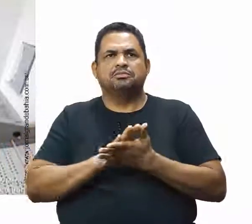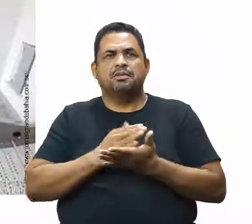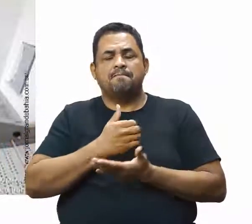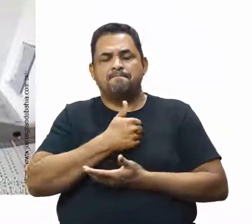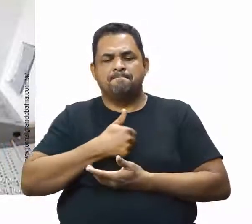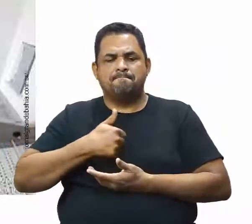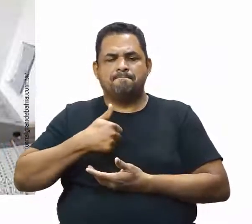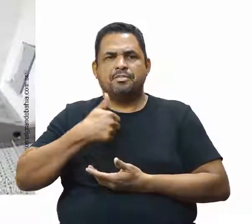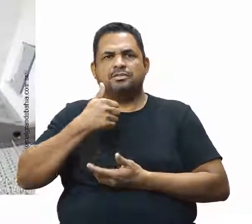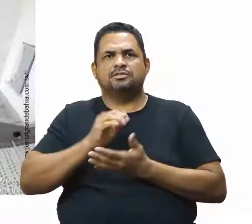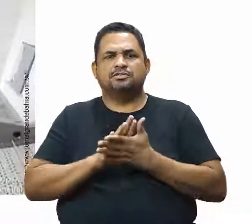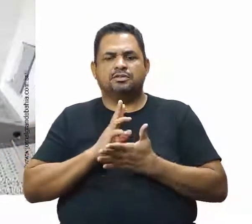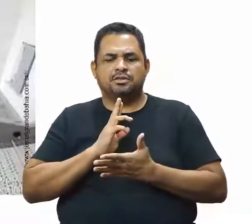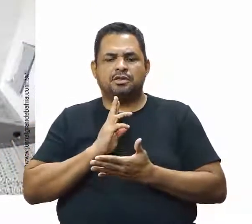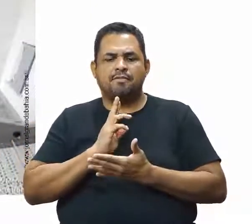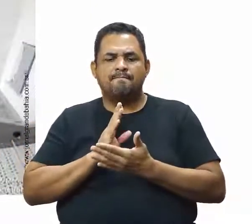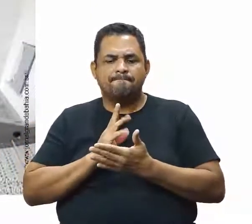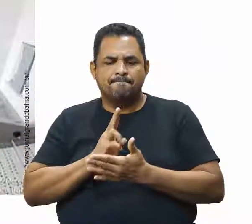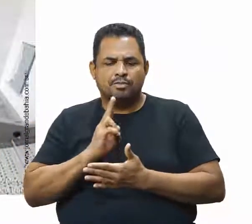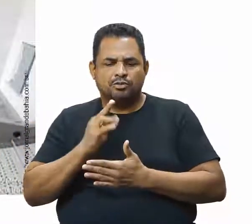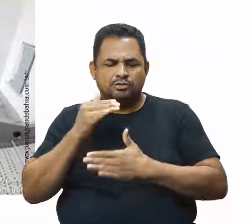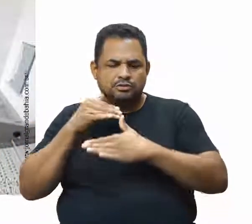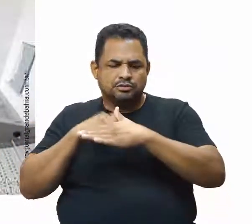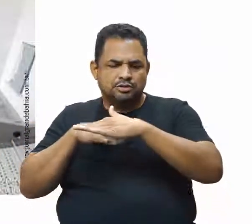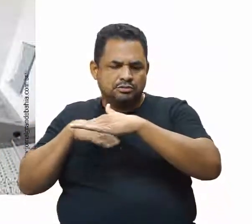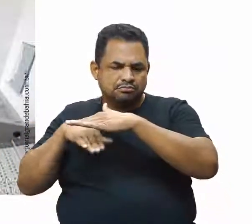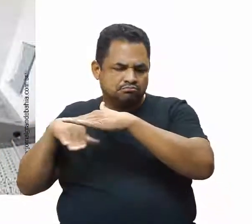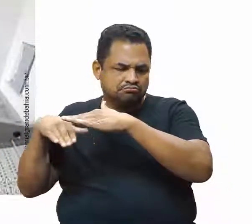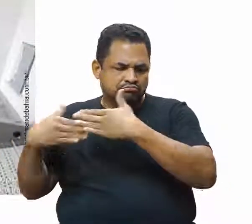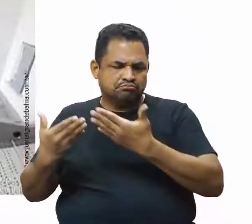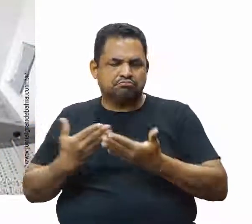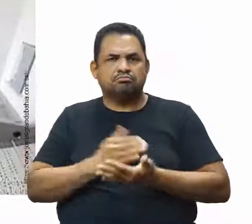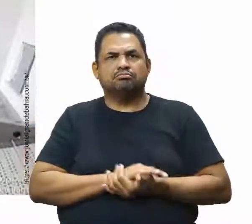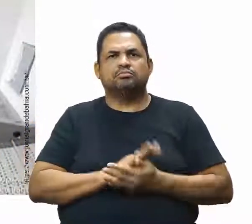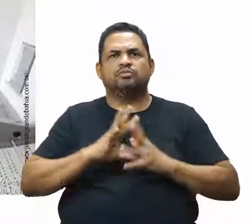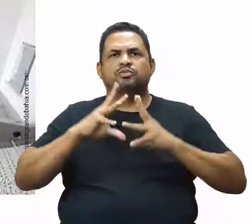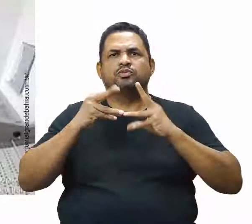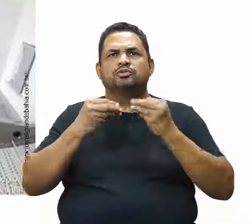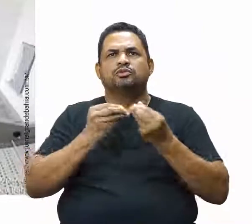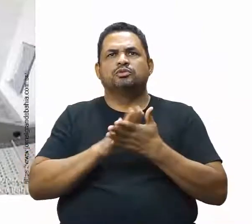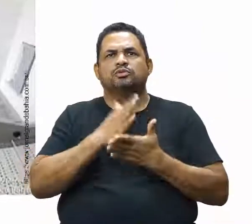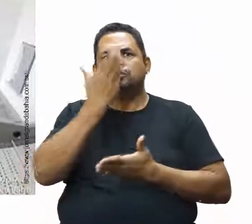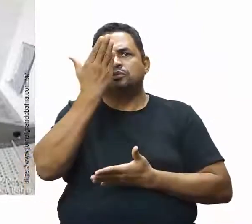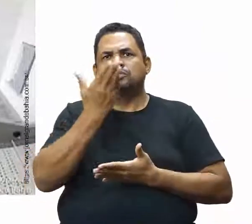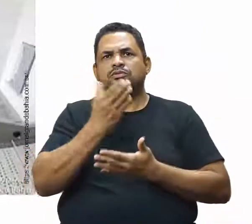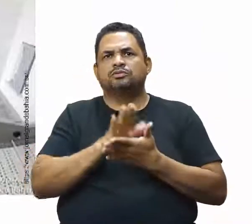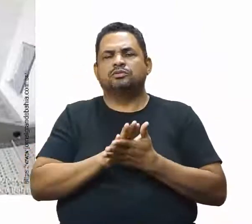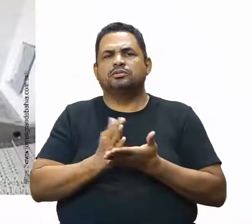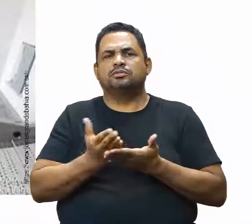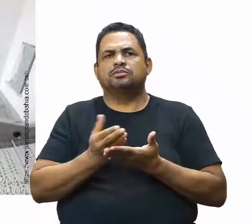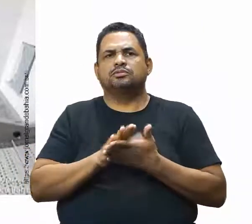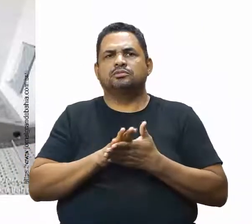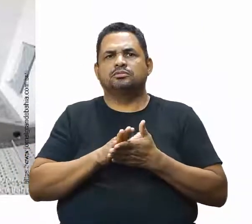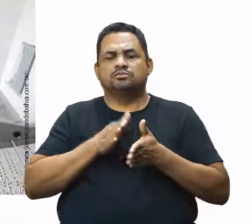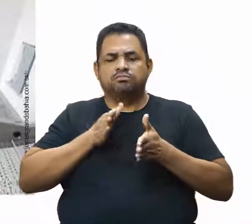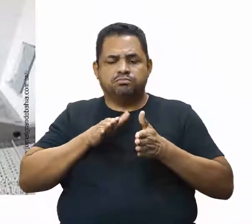e processamento. São diferentes, hein, galerinha? Todo esse processo aí de